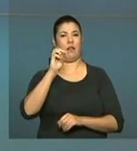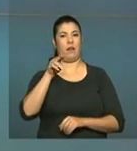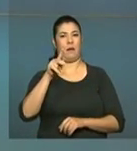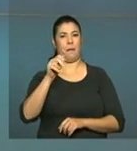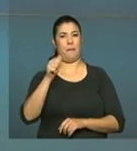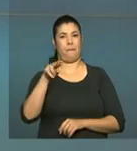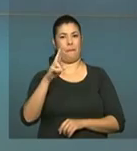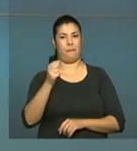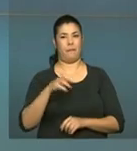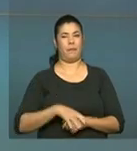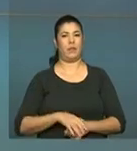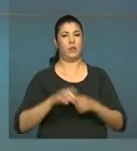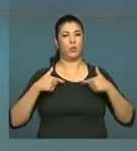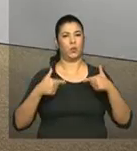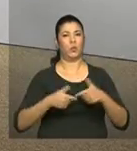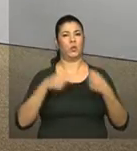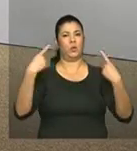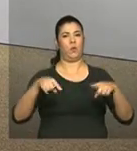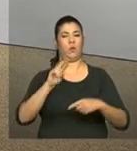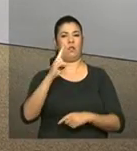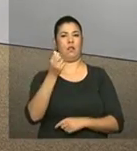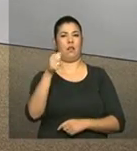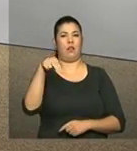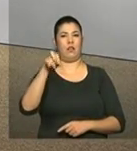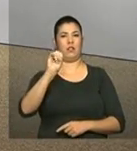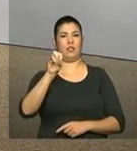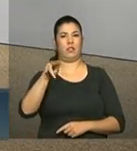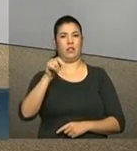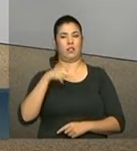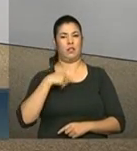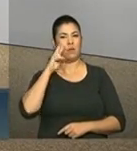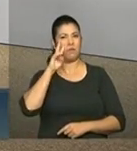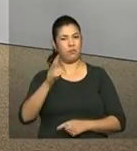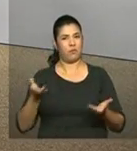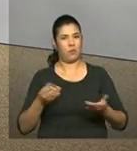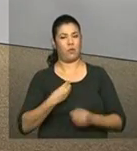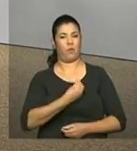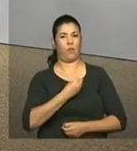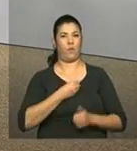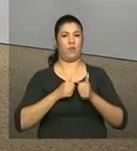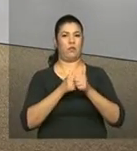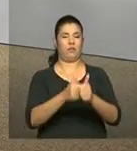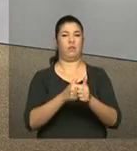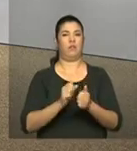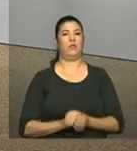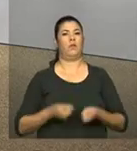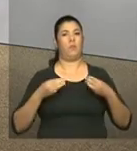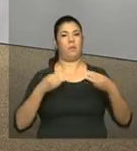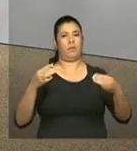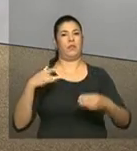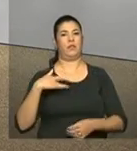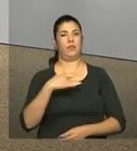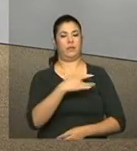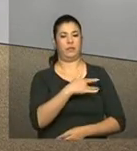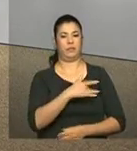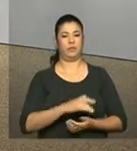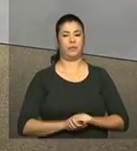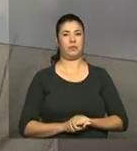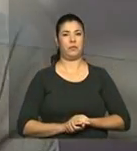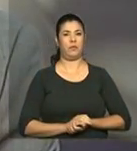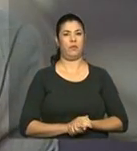combate à hanseníase. Vamos acompanhar agora o evento que começa neste momento no Ministério da Saúde. A atividade de